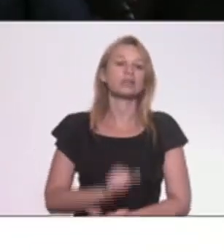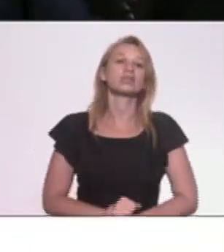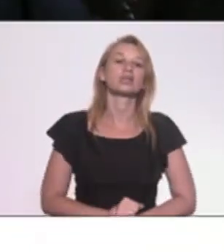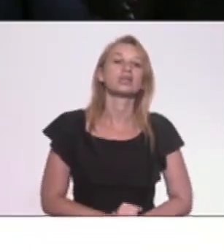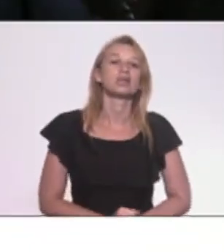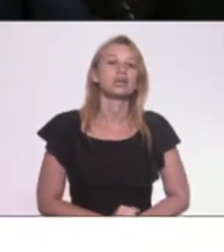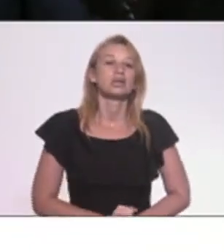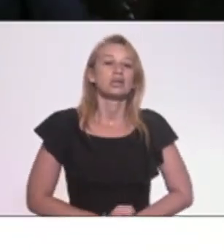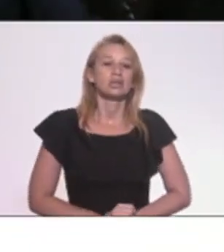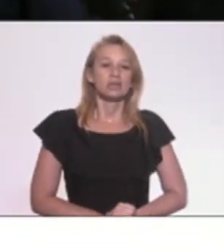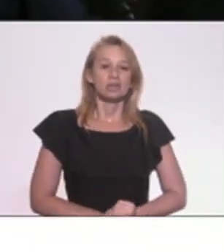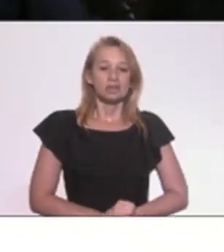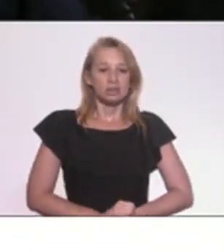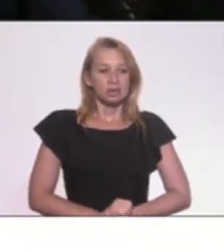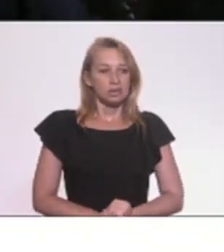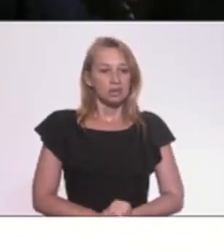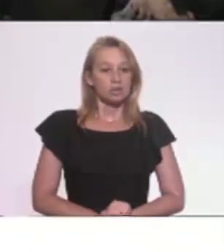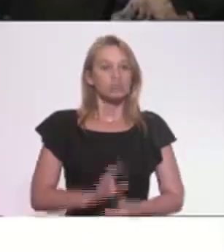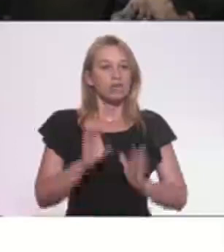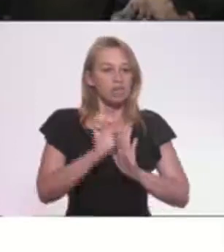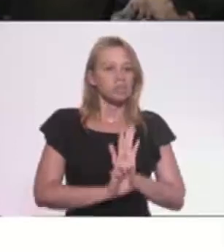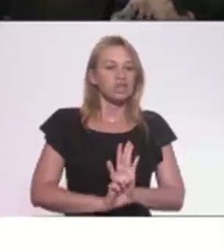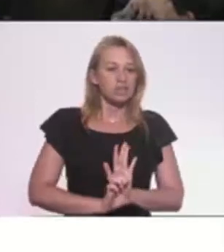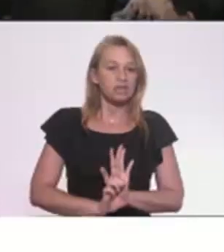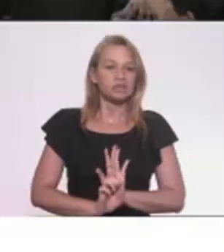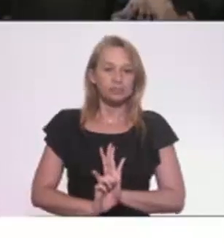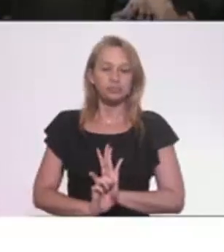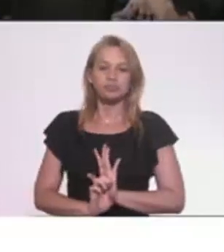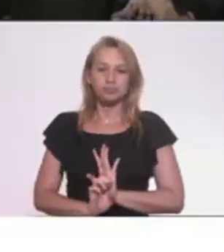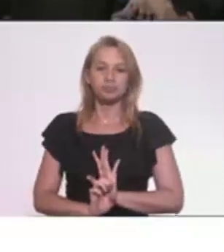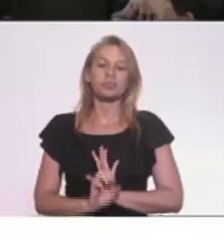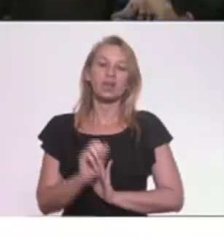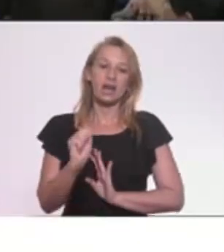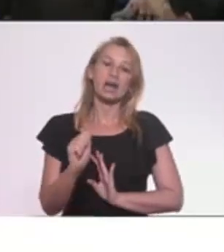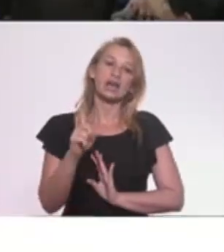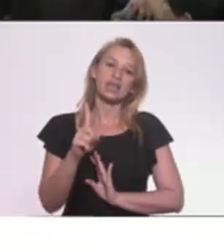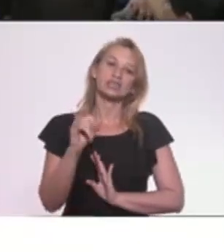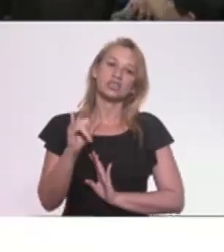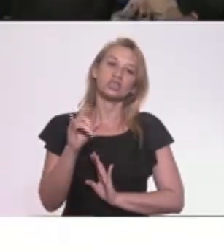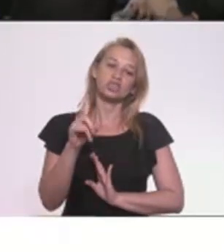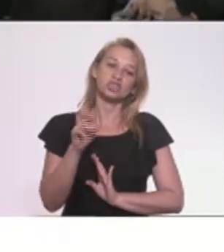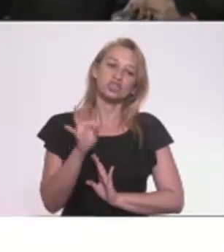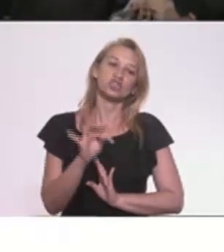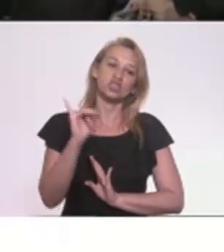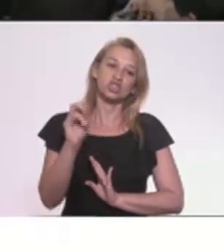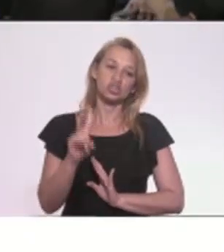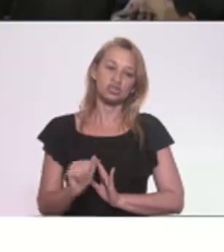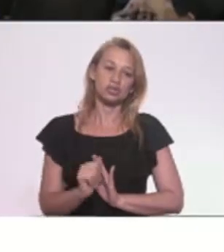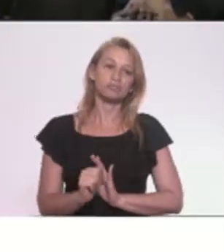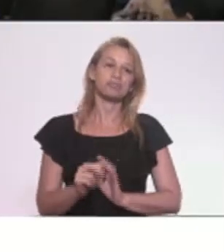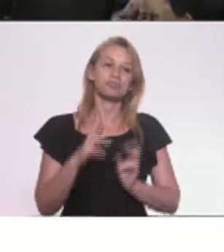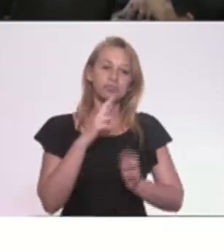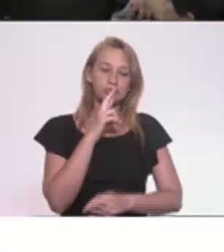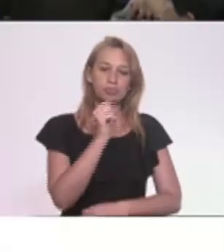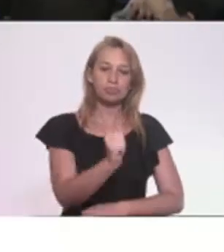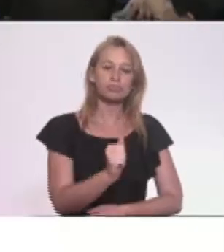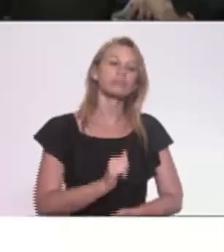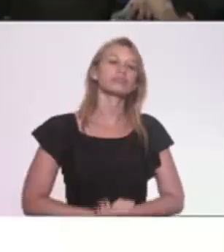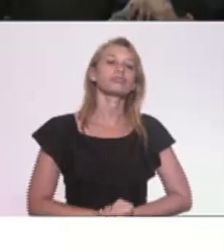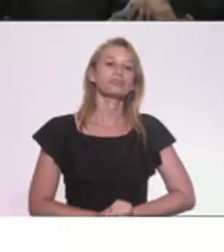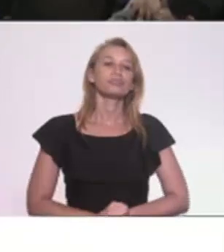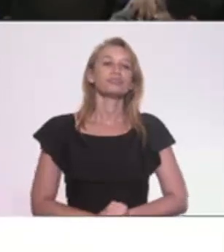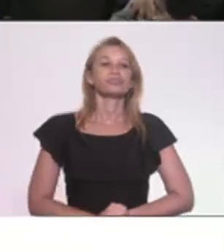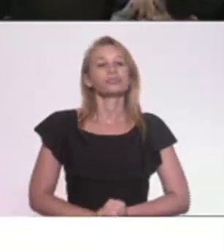Colocamos o resultado. E foi emenda, salvo erro de... Isso, aditiva. Emenda aditiva do deputado Rodrigo Amorim. Rodrigo Amorim.